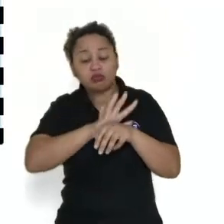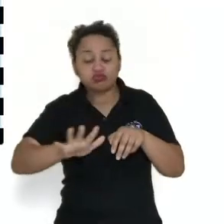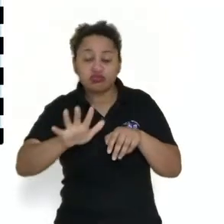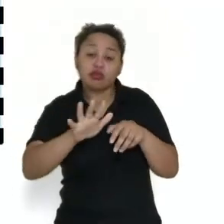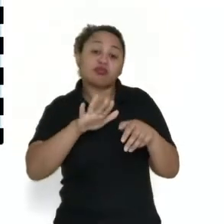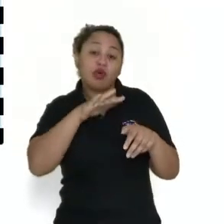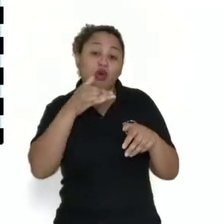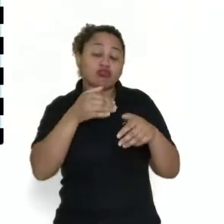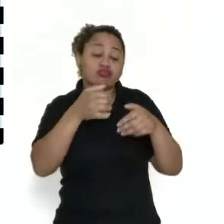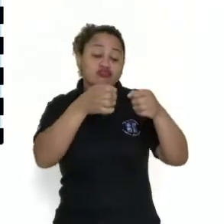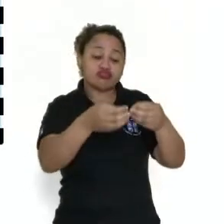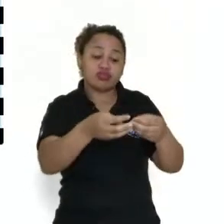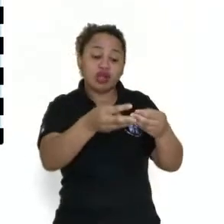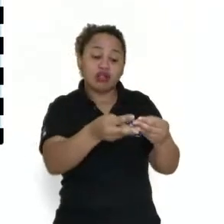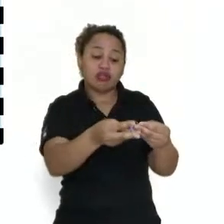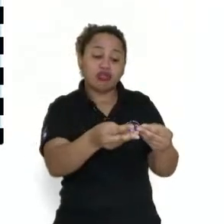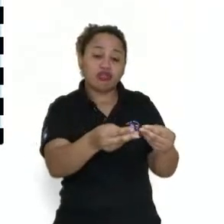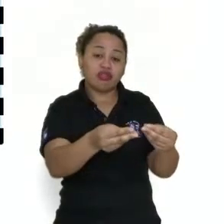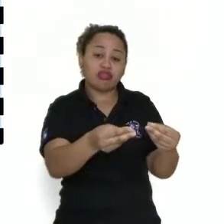ali